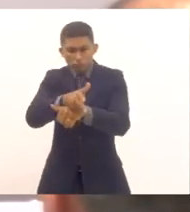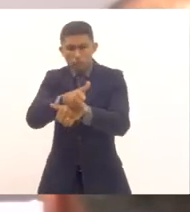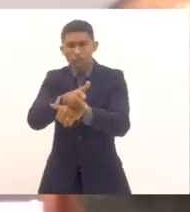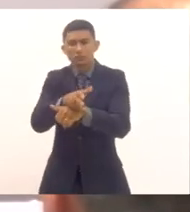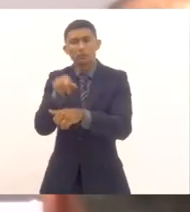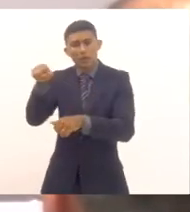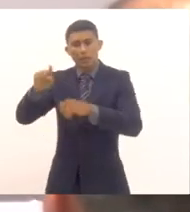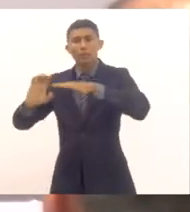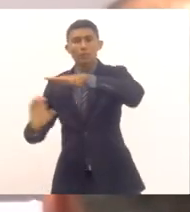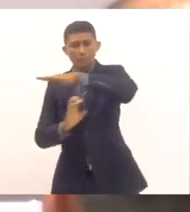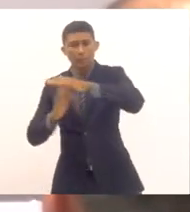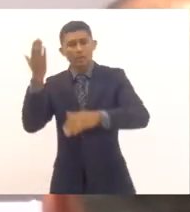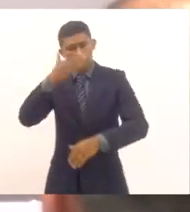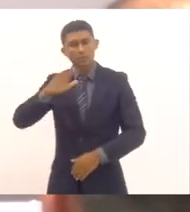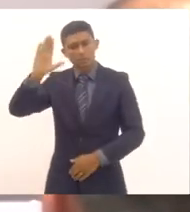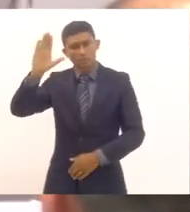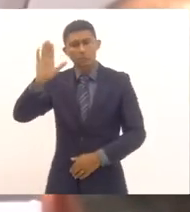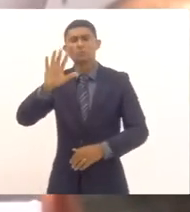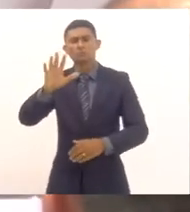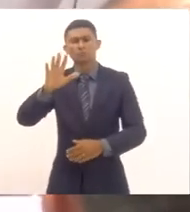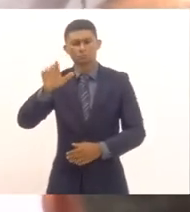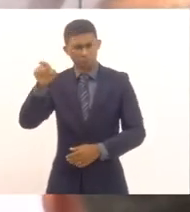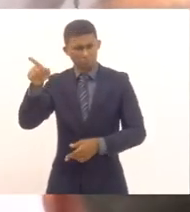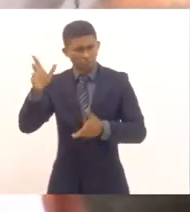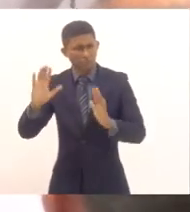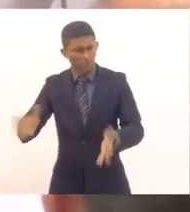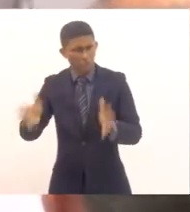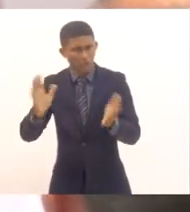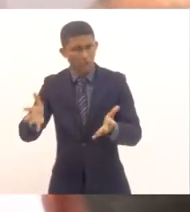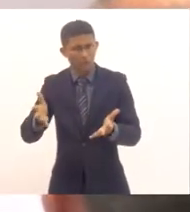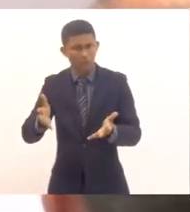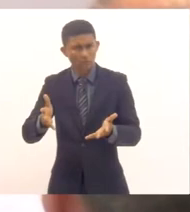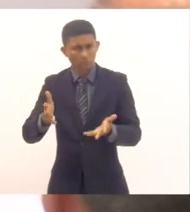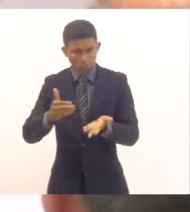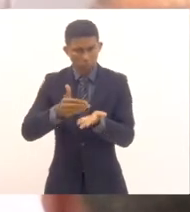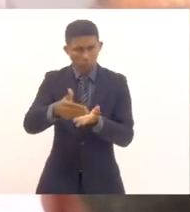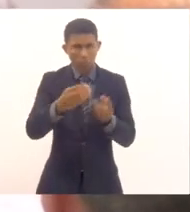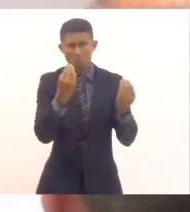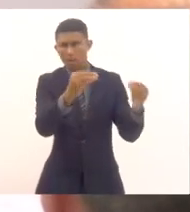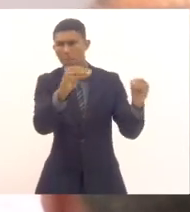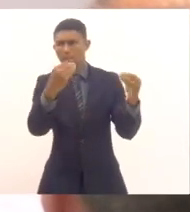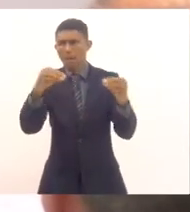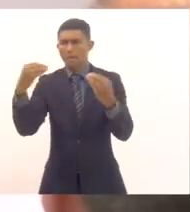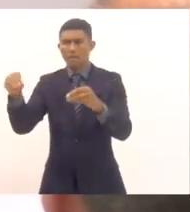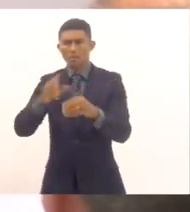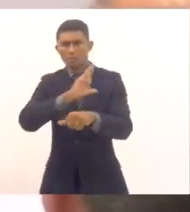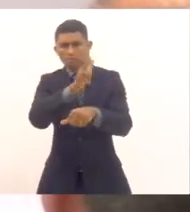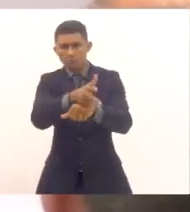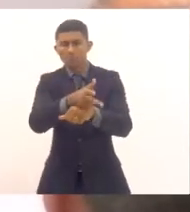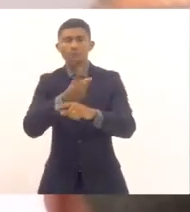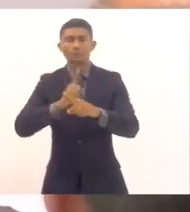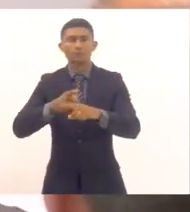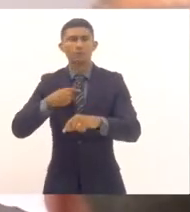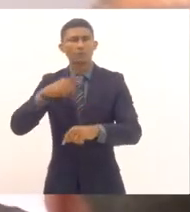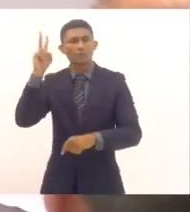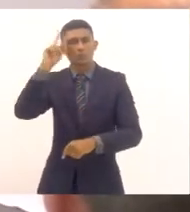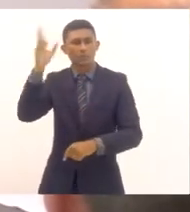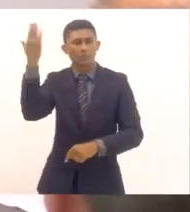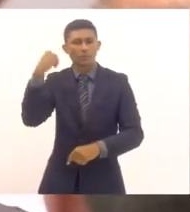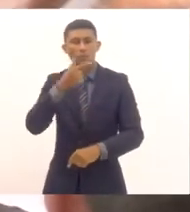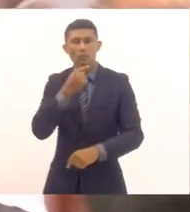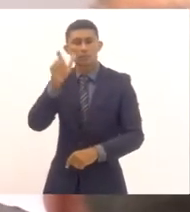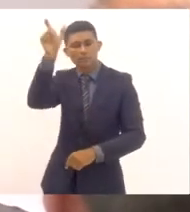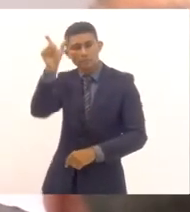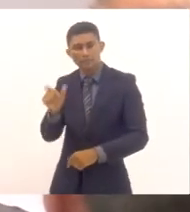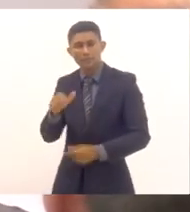queria saber se isso foi adiante por isso colocado lá atrás no início da CPI EA me lembro que o secretário de transportes a presença reunião